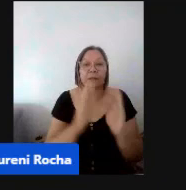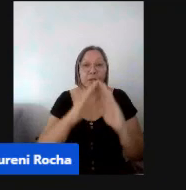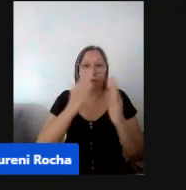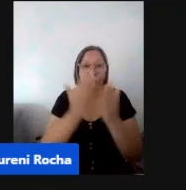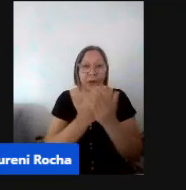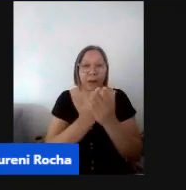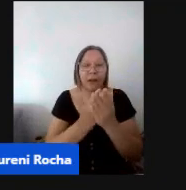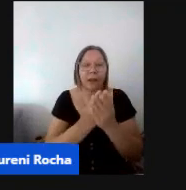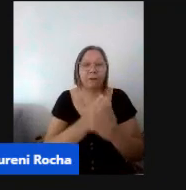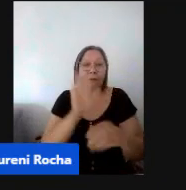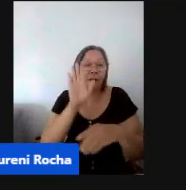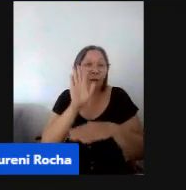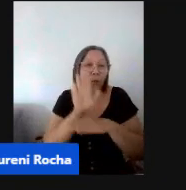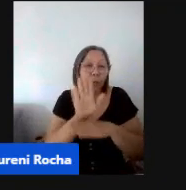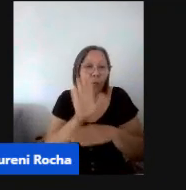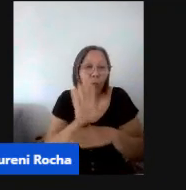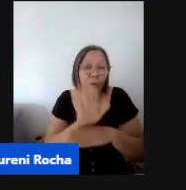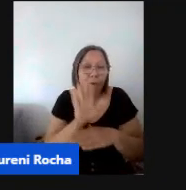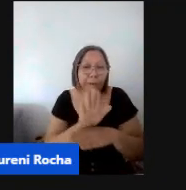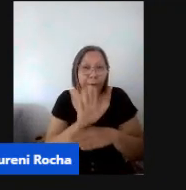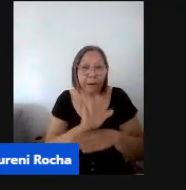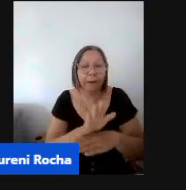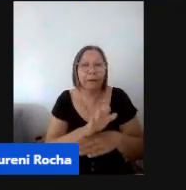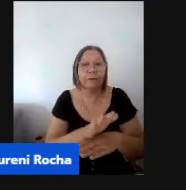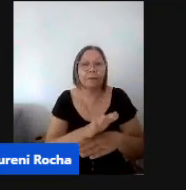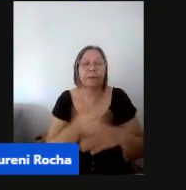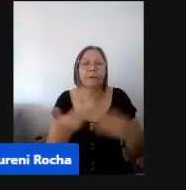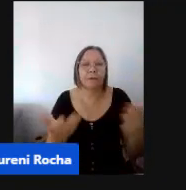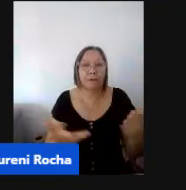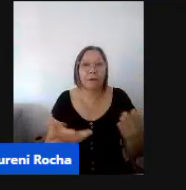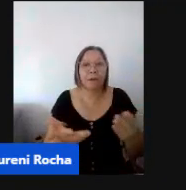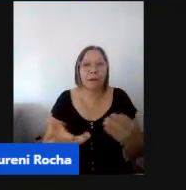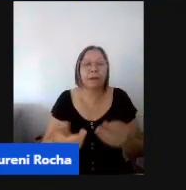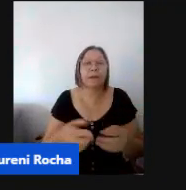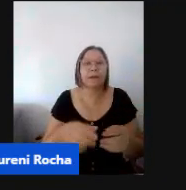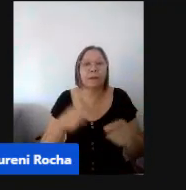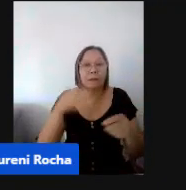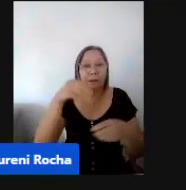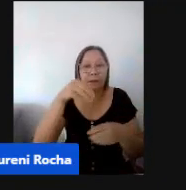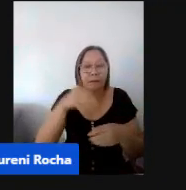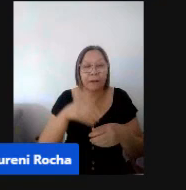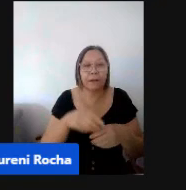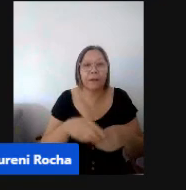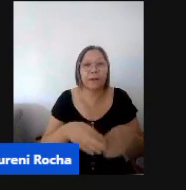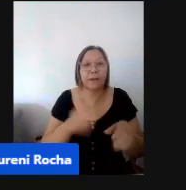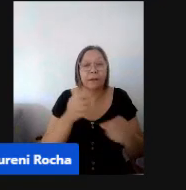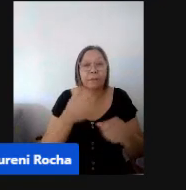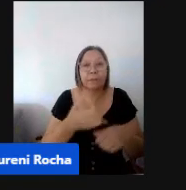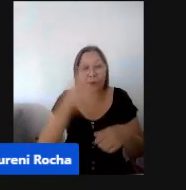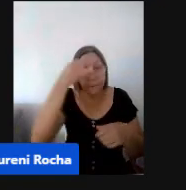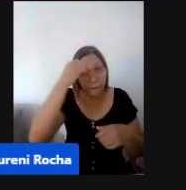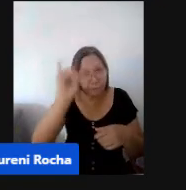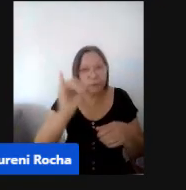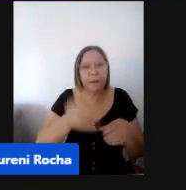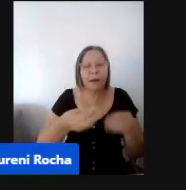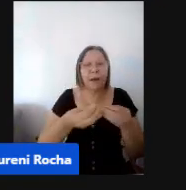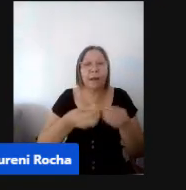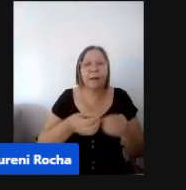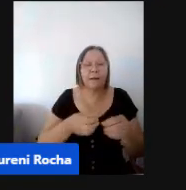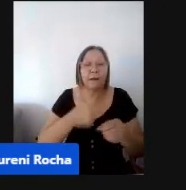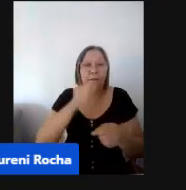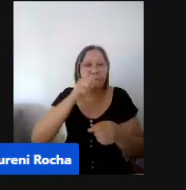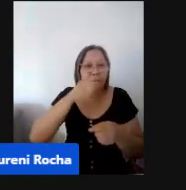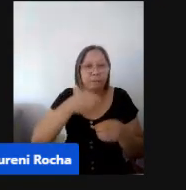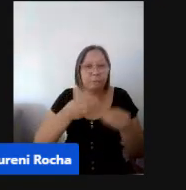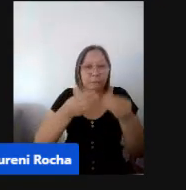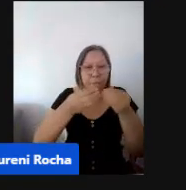gerar enfrentamento à violência. E esse papel a escola não pode se furtar. E ela vai ter, infelizmente, também no